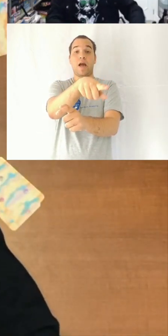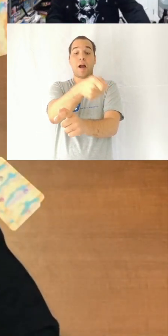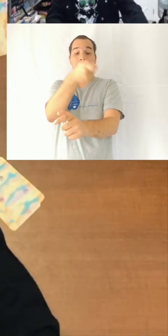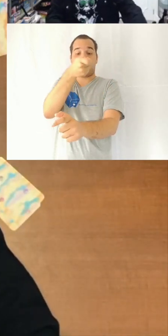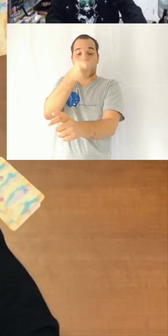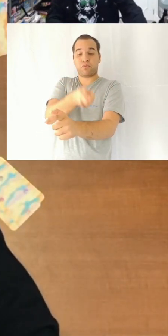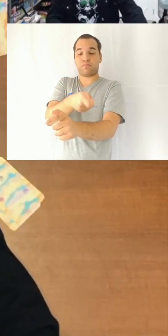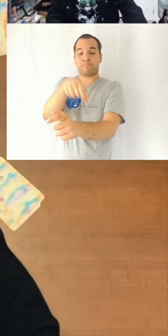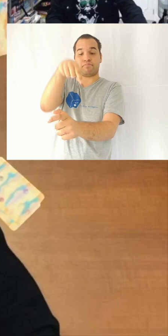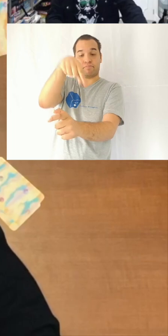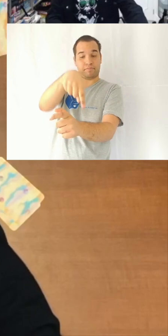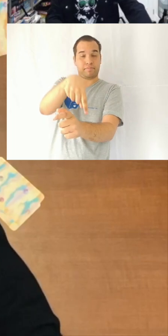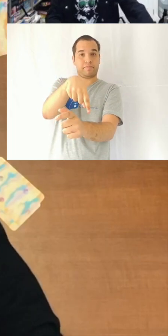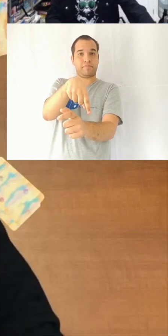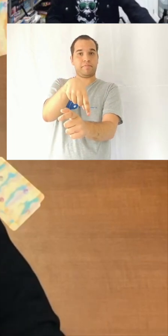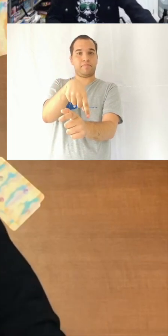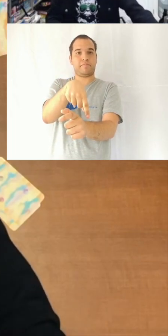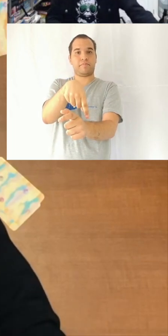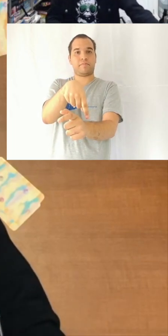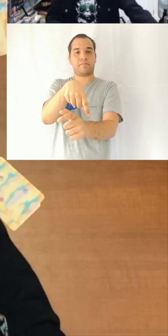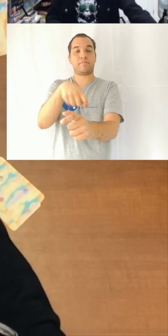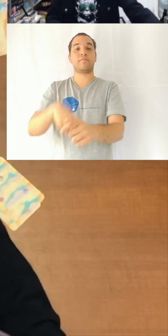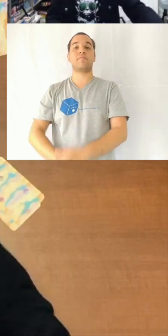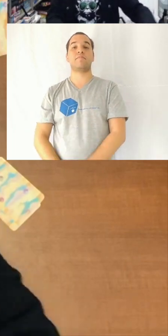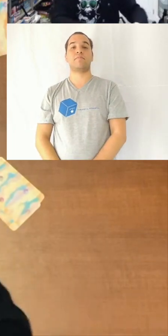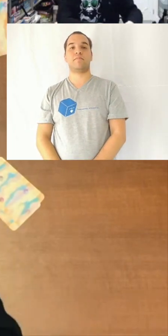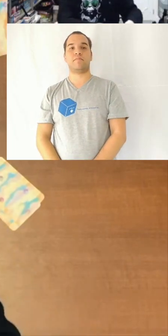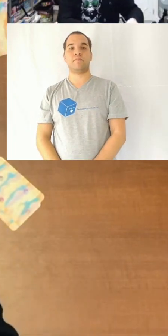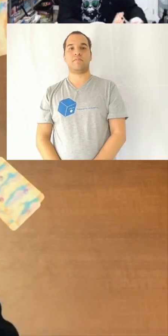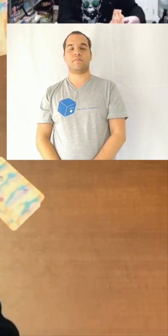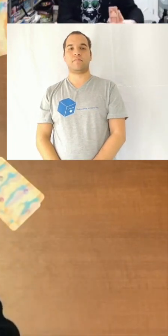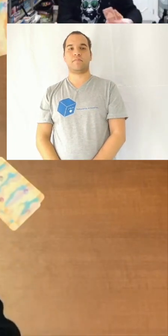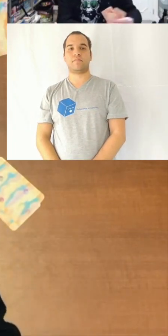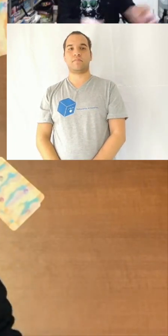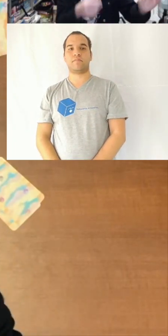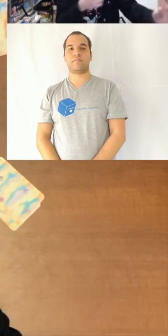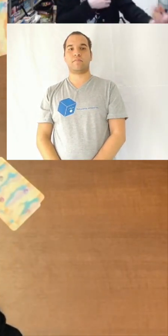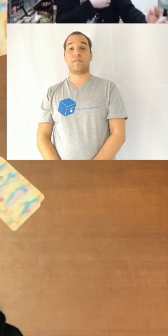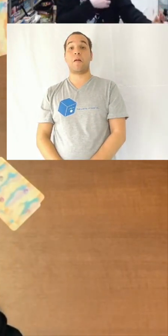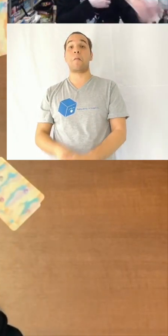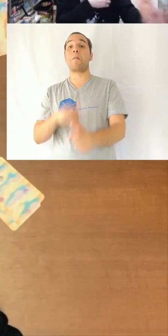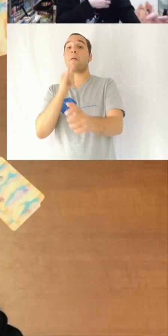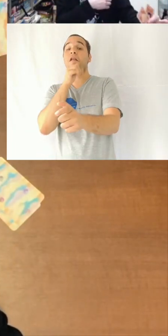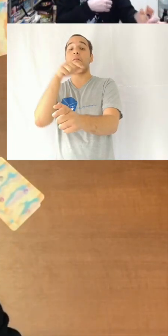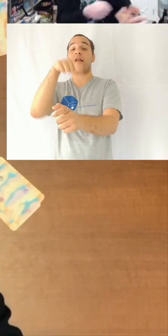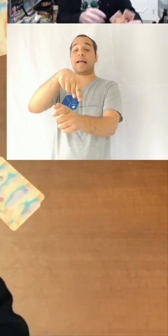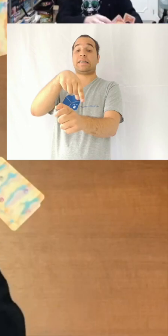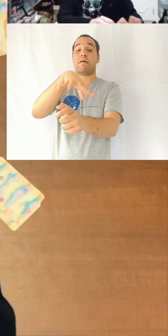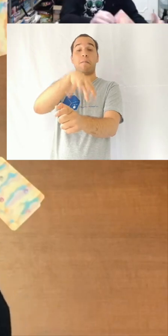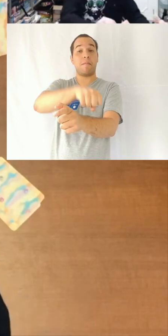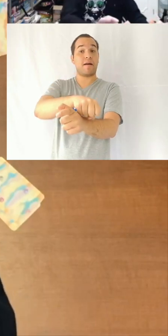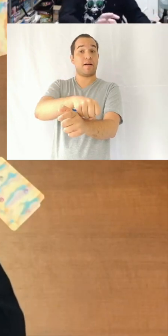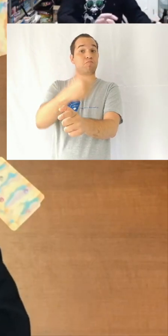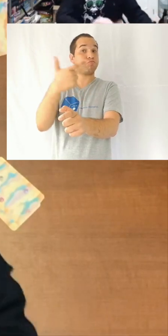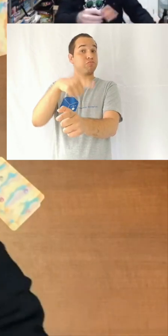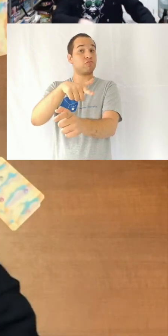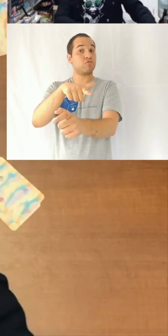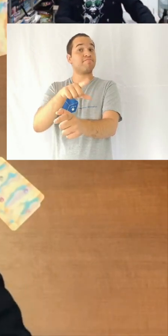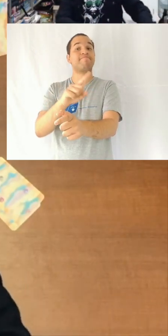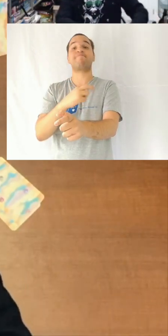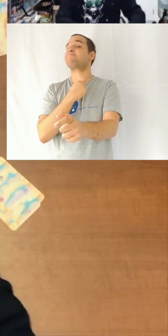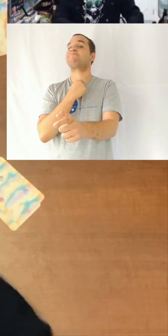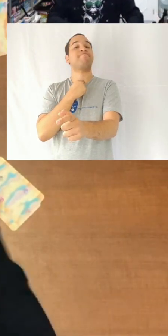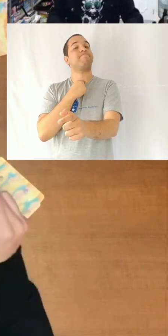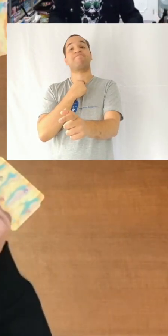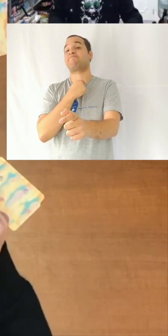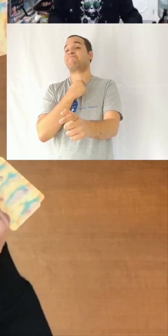fosse essa aqui, é a vez dele baixar. Ele resolveu, antes de comprar, ele resolveu baixar a carta antes, ok? Então ele pega uma dessas cartas